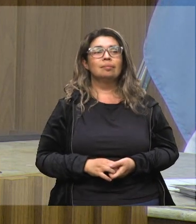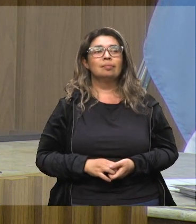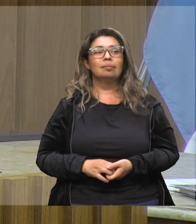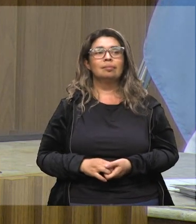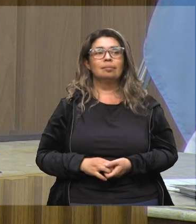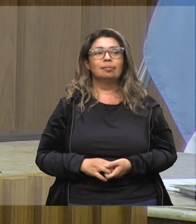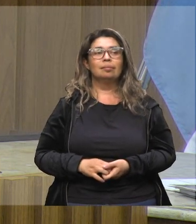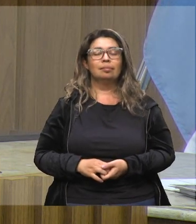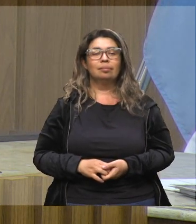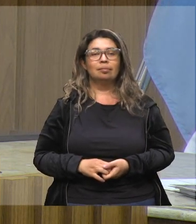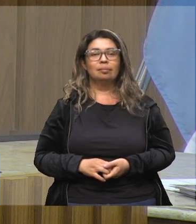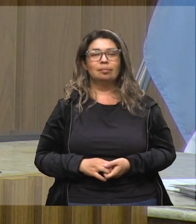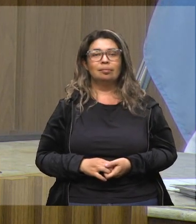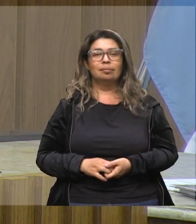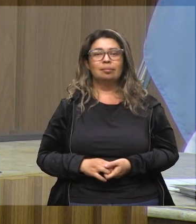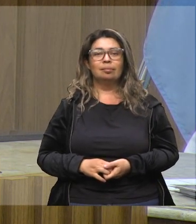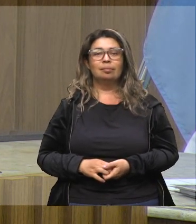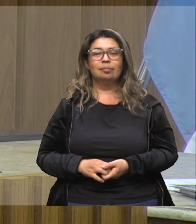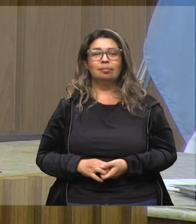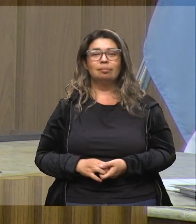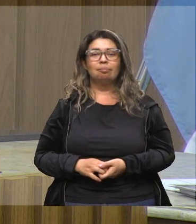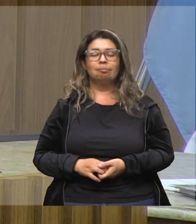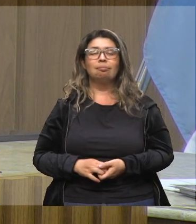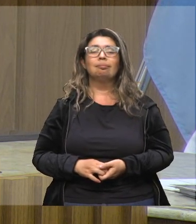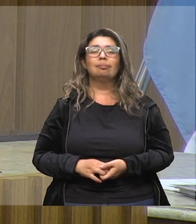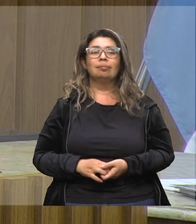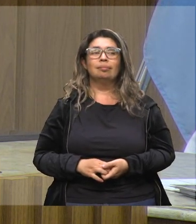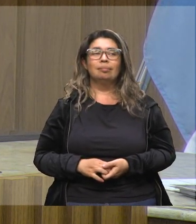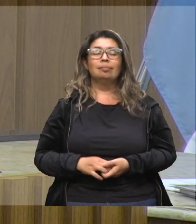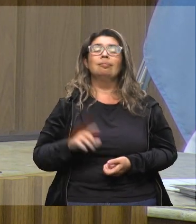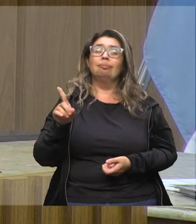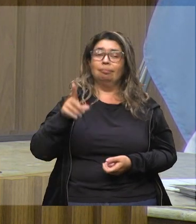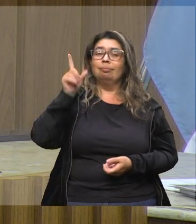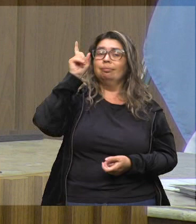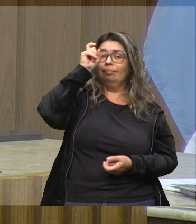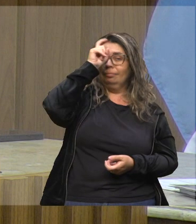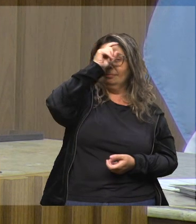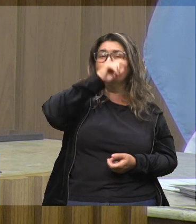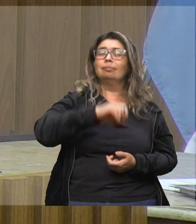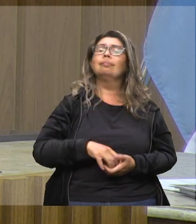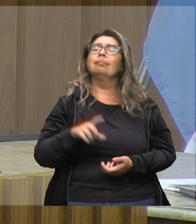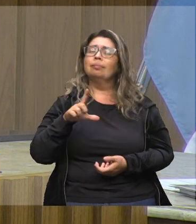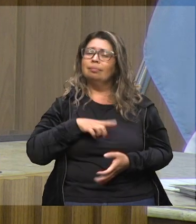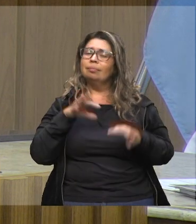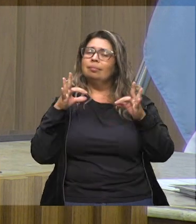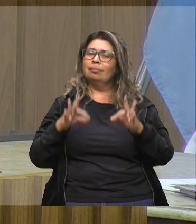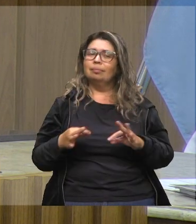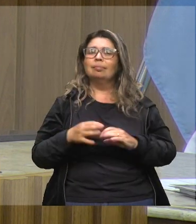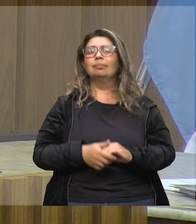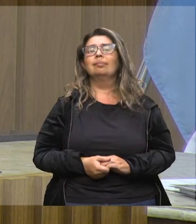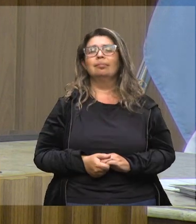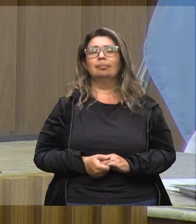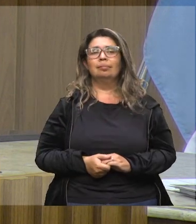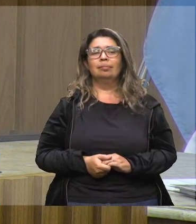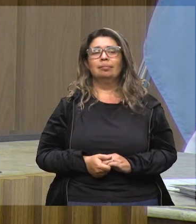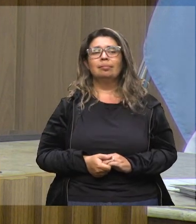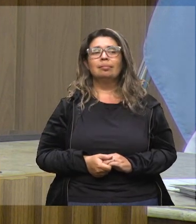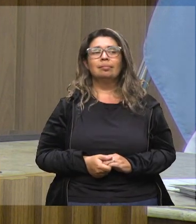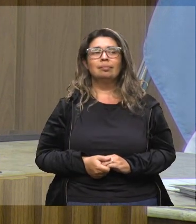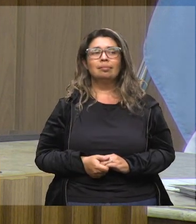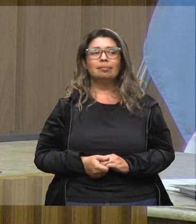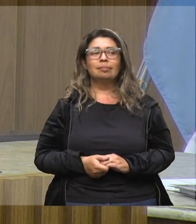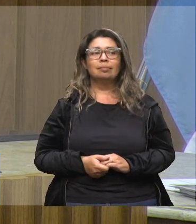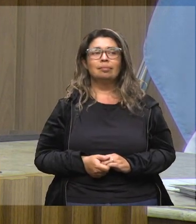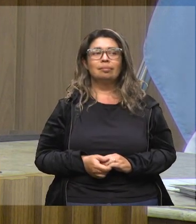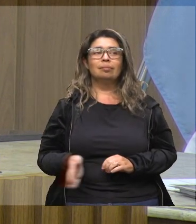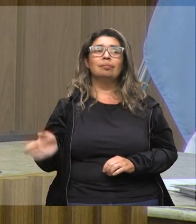gandula. Então, puxa vida, eu tenho certeza que isso já chegou na